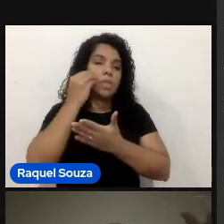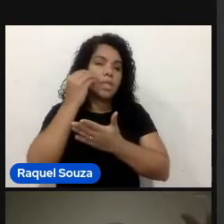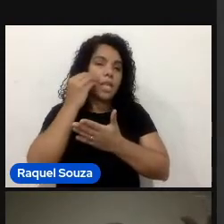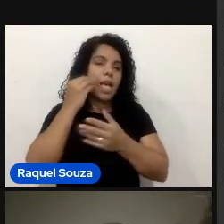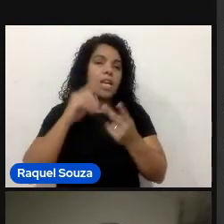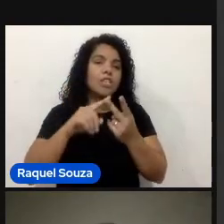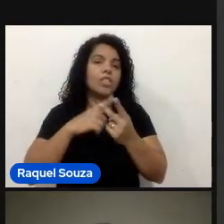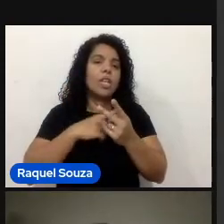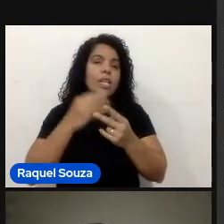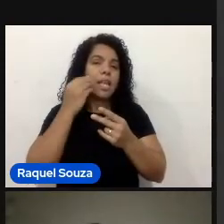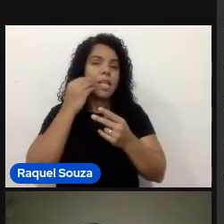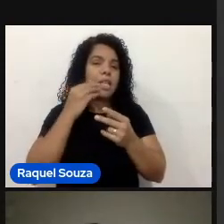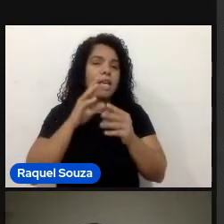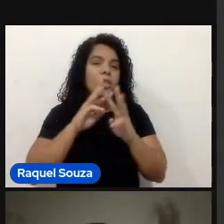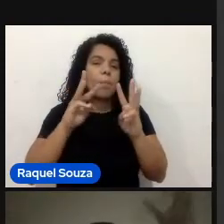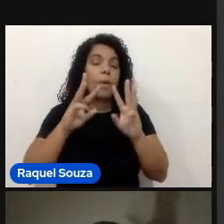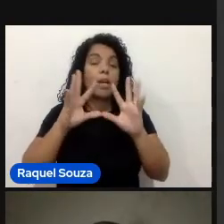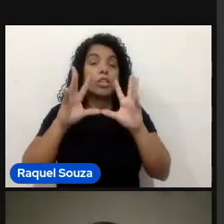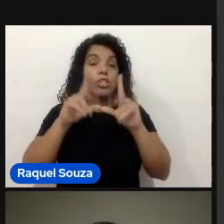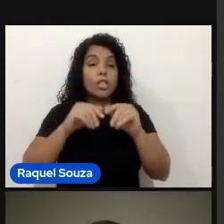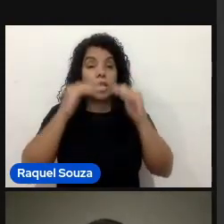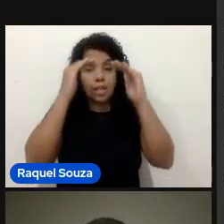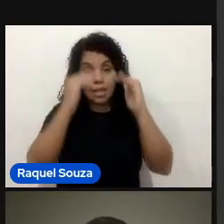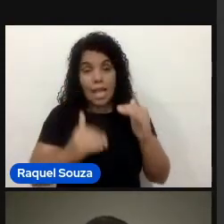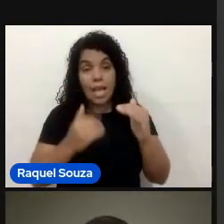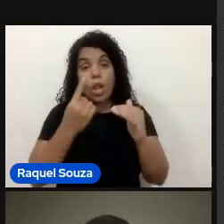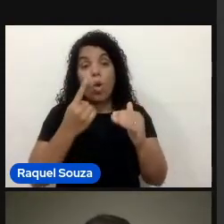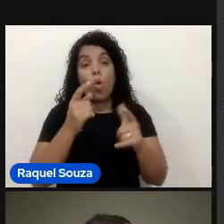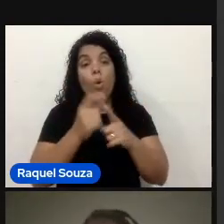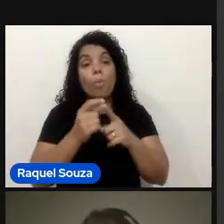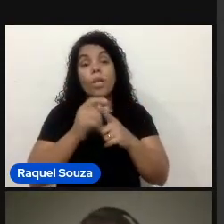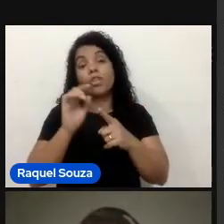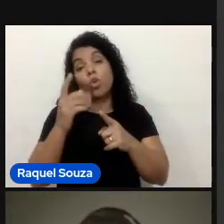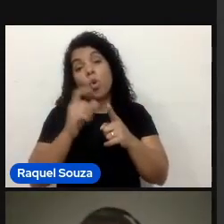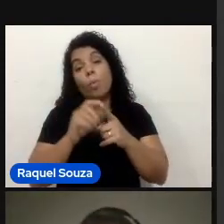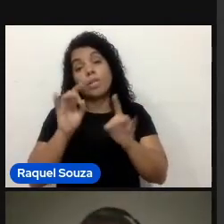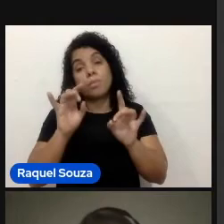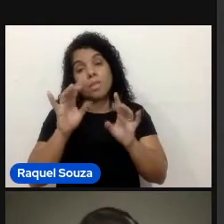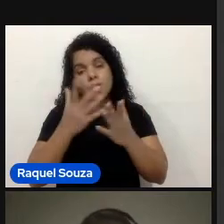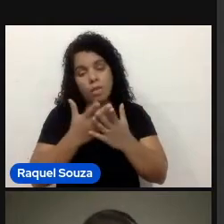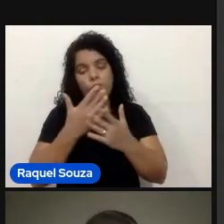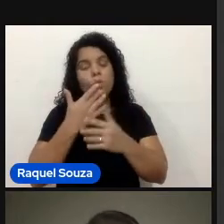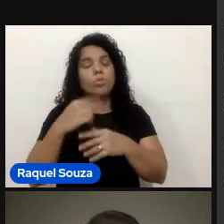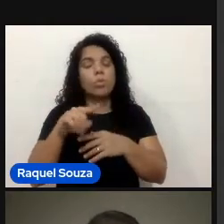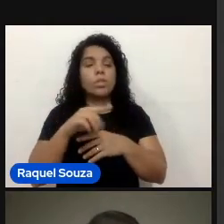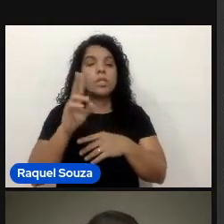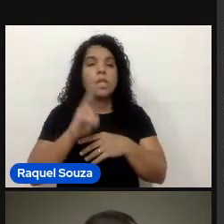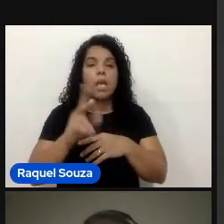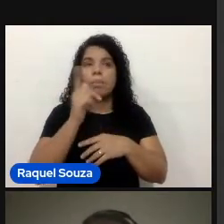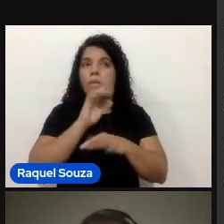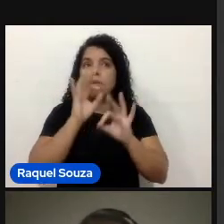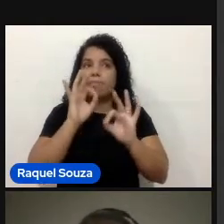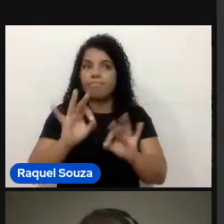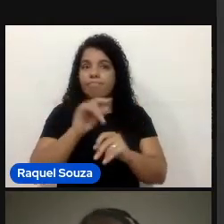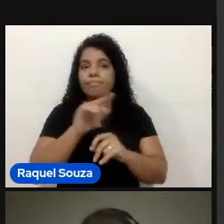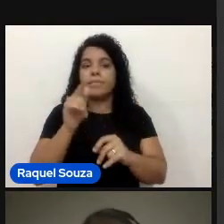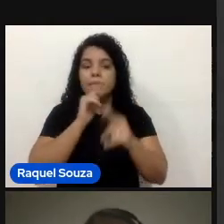página inteira, um componente inteiro ou componentes específicos. Aí a gente está sempre garantindo que não